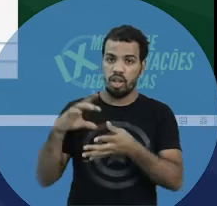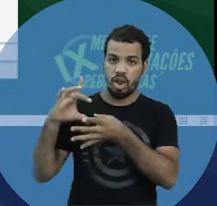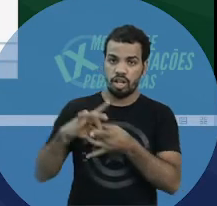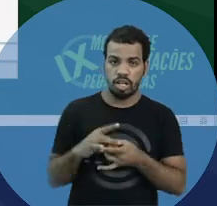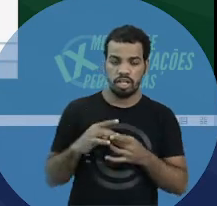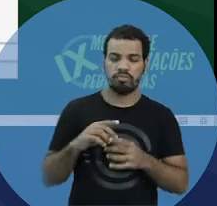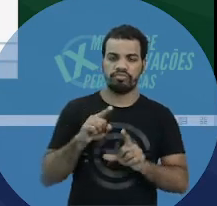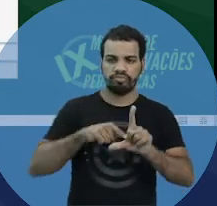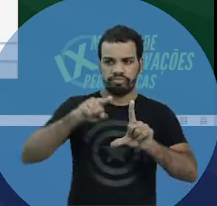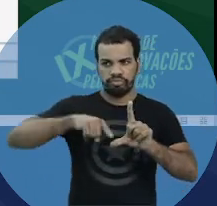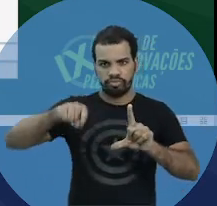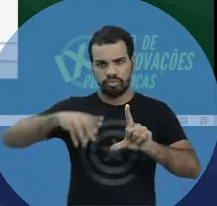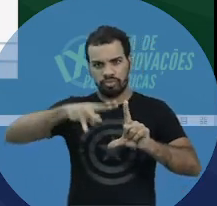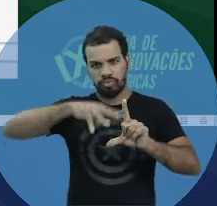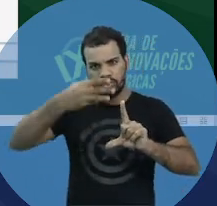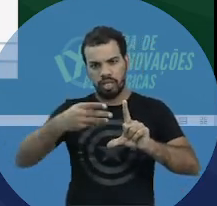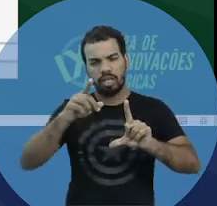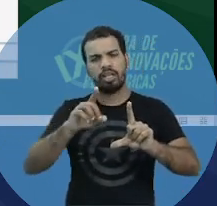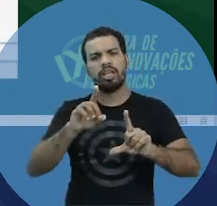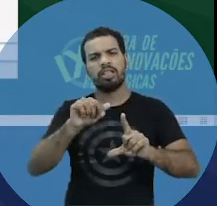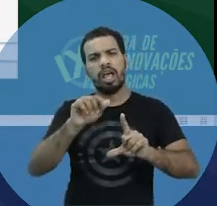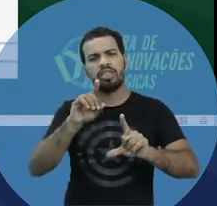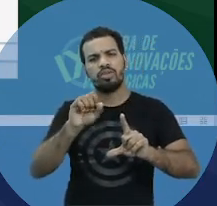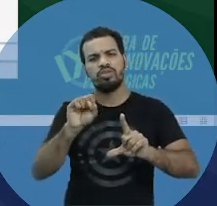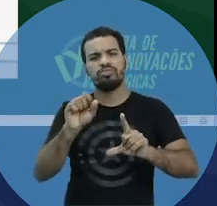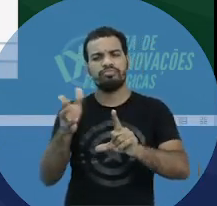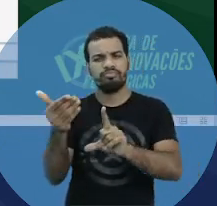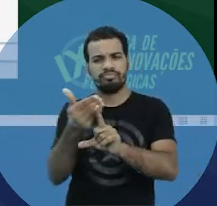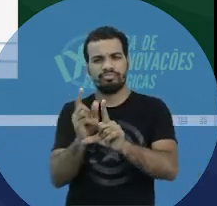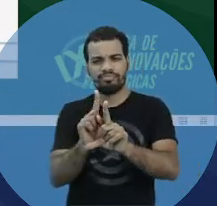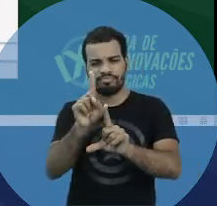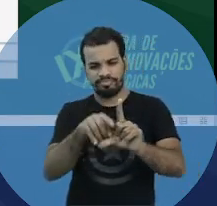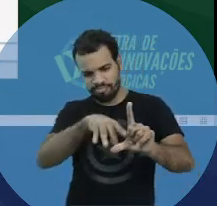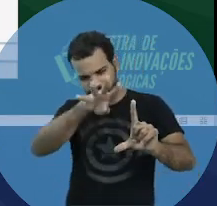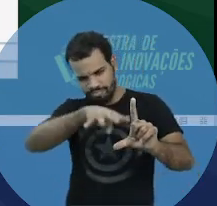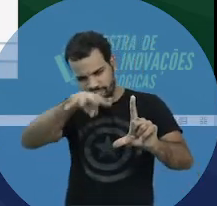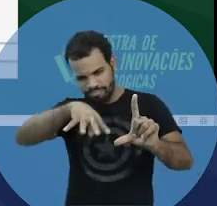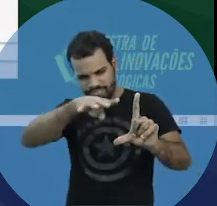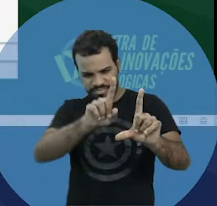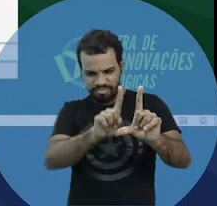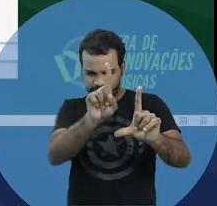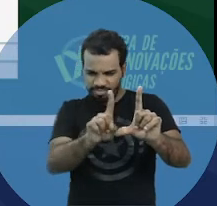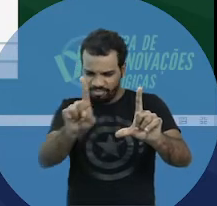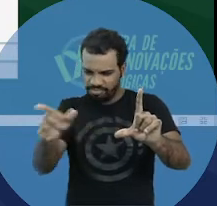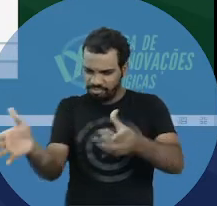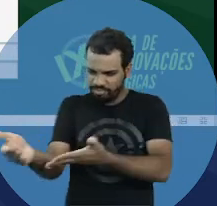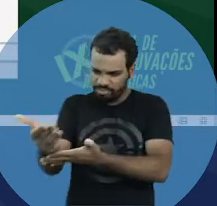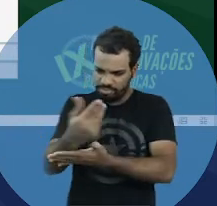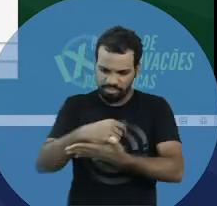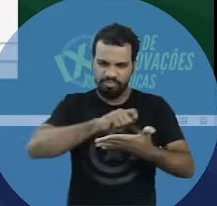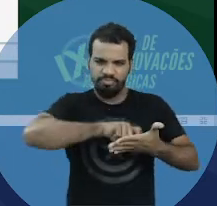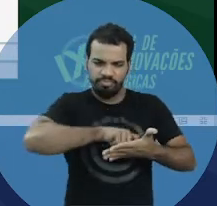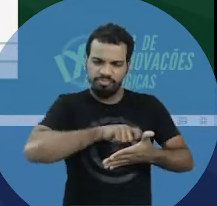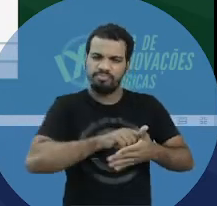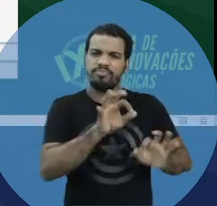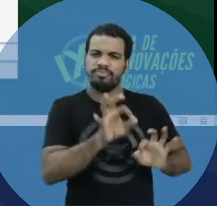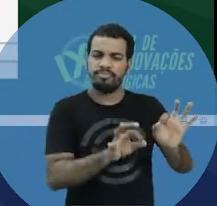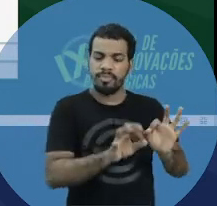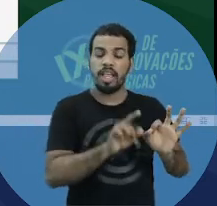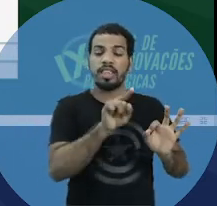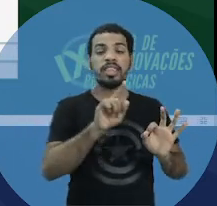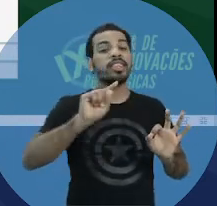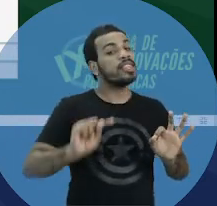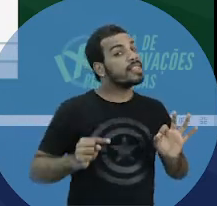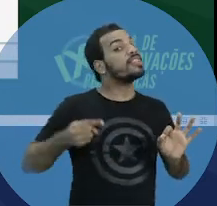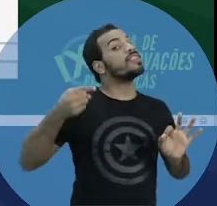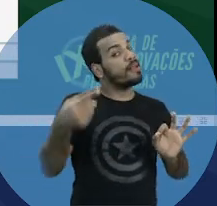né, levantando os dados e analisando essas características, eles vão coletando os dados, e depois a gente consegue,